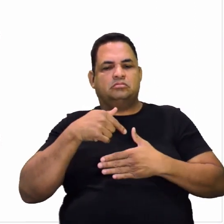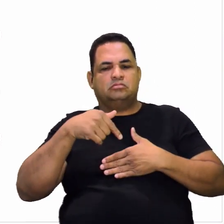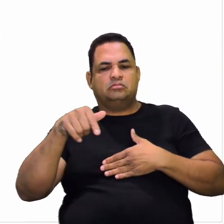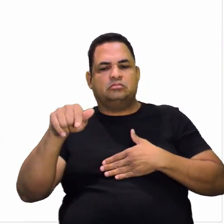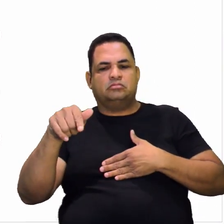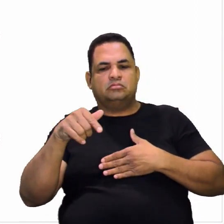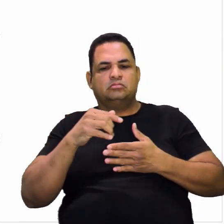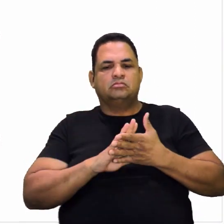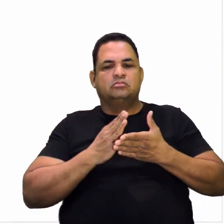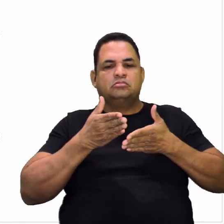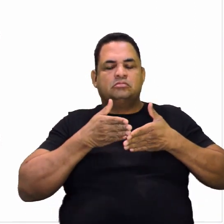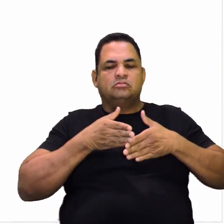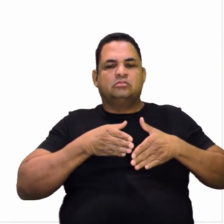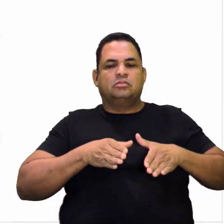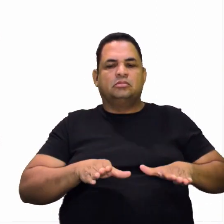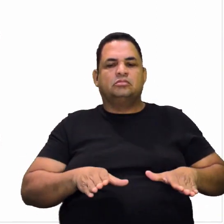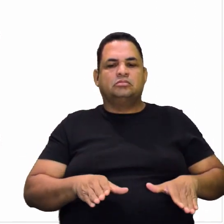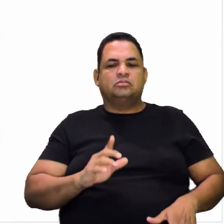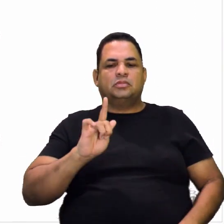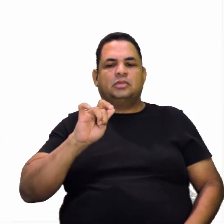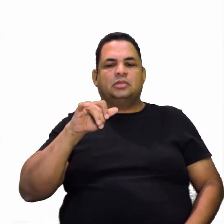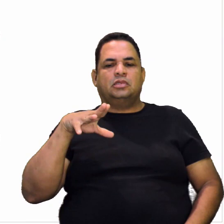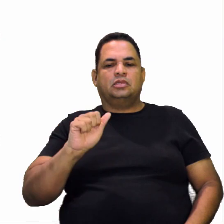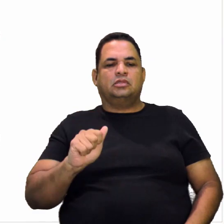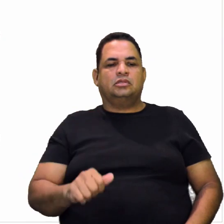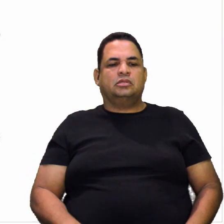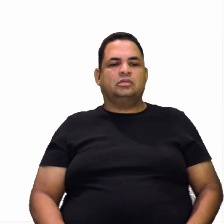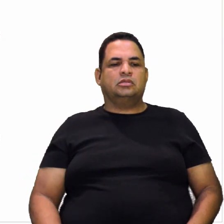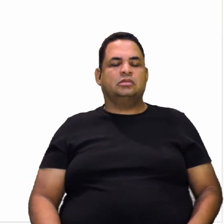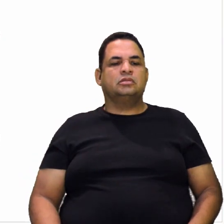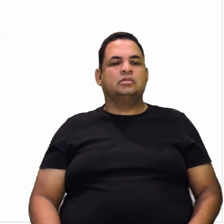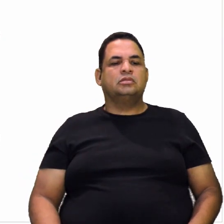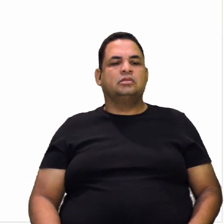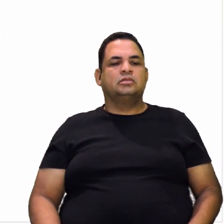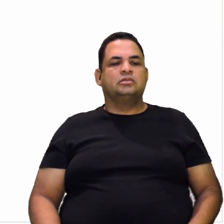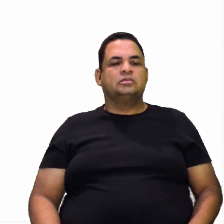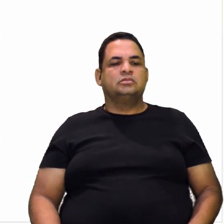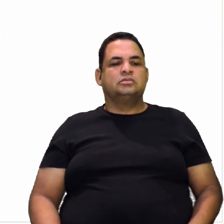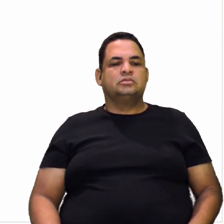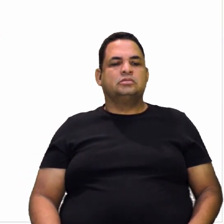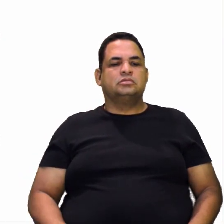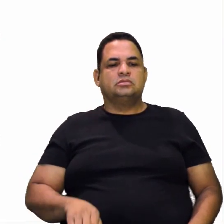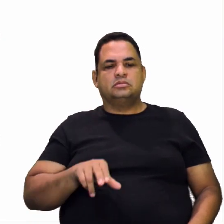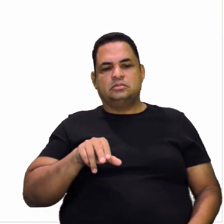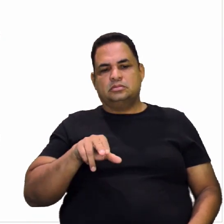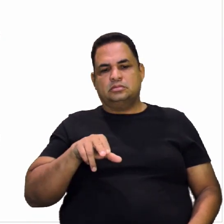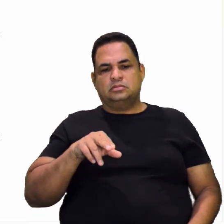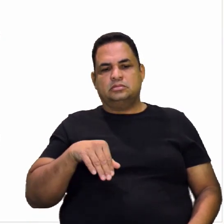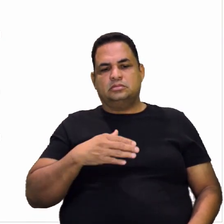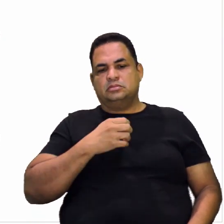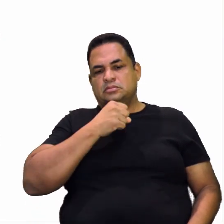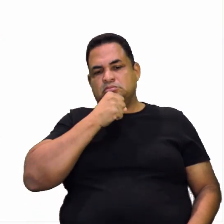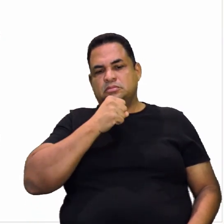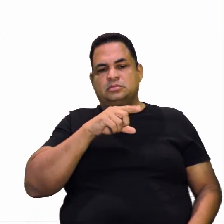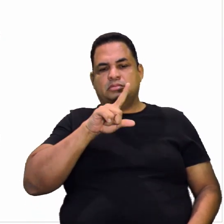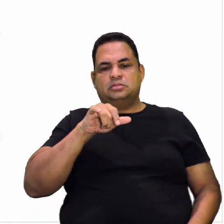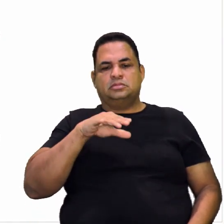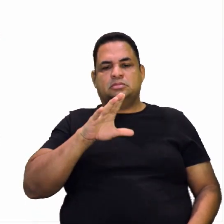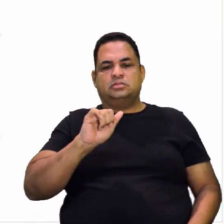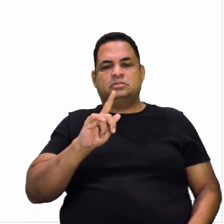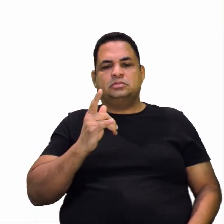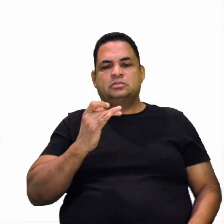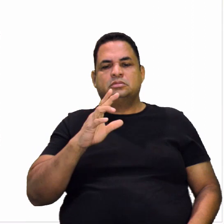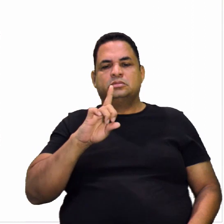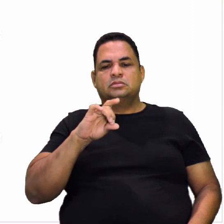do ventre de Gaia, da terra. Letra C. irmão mais velho de Zeus e